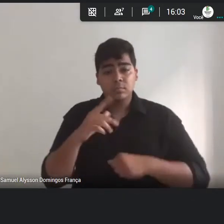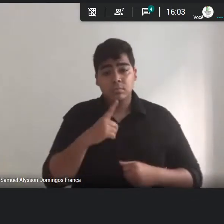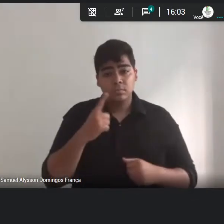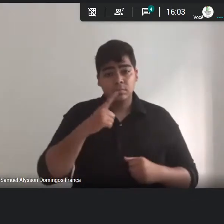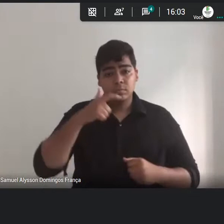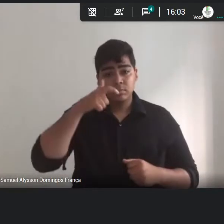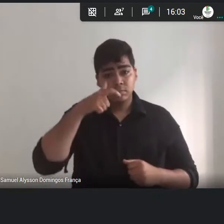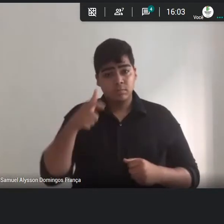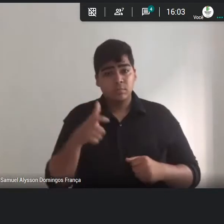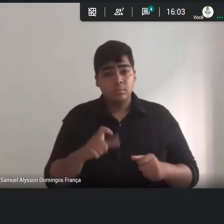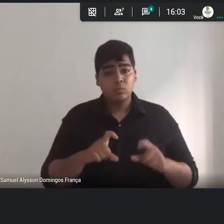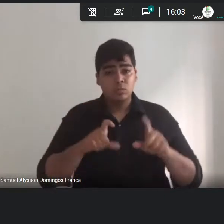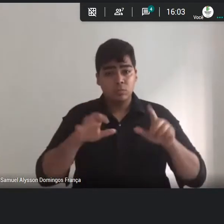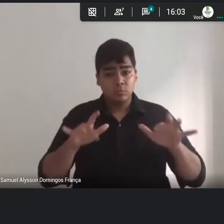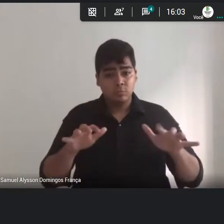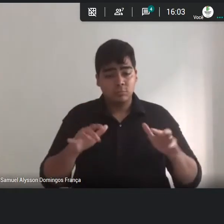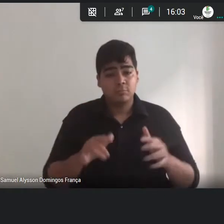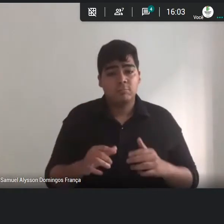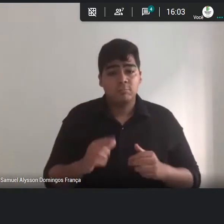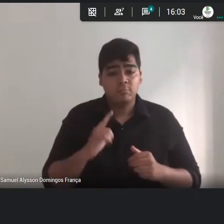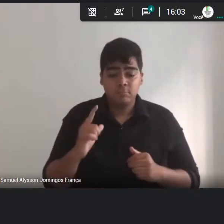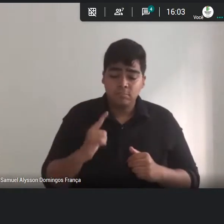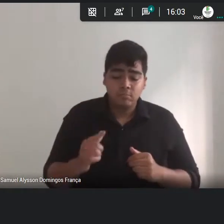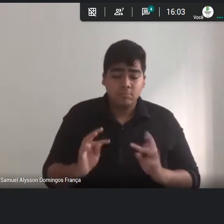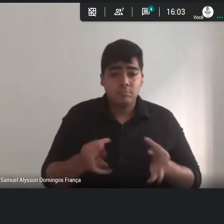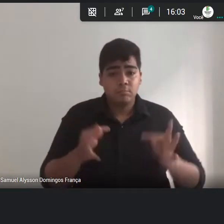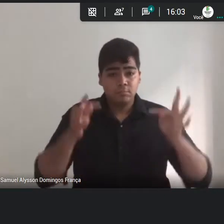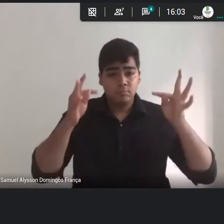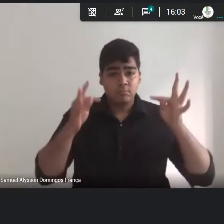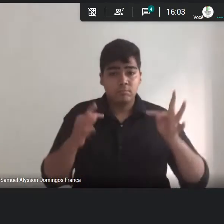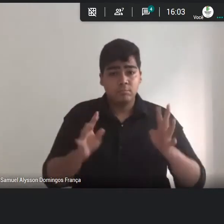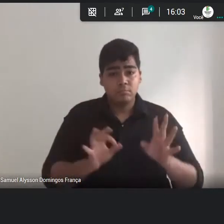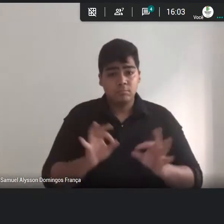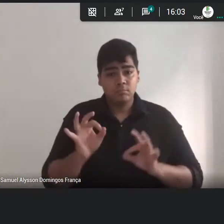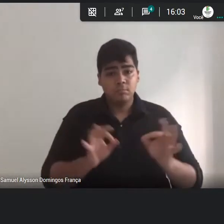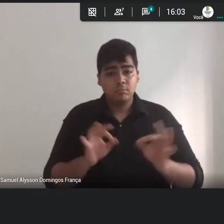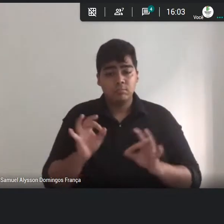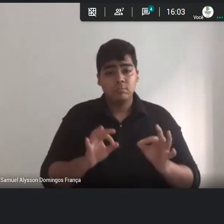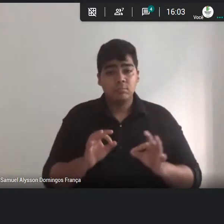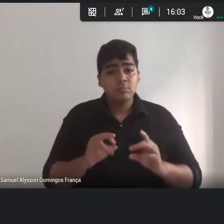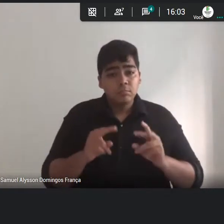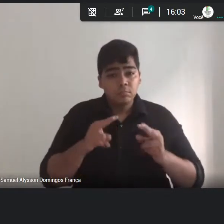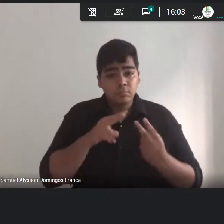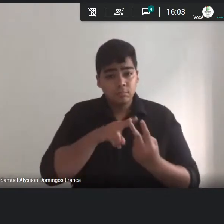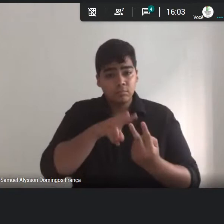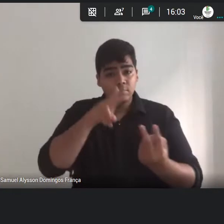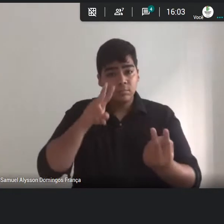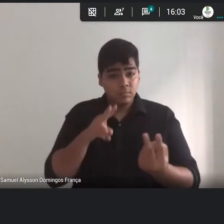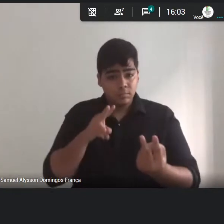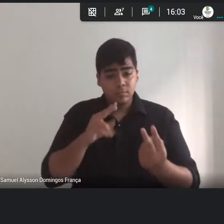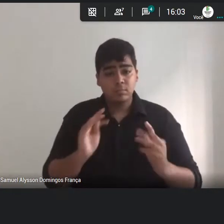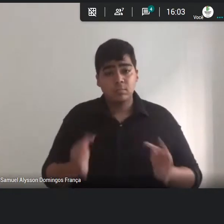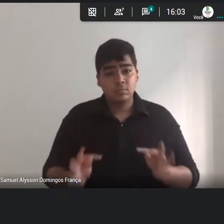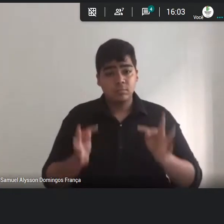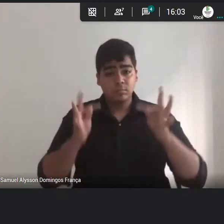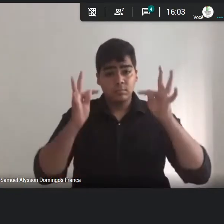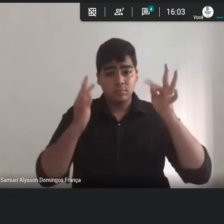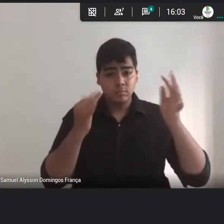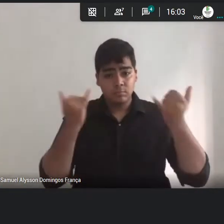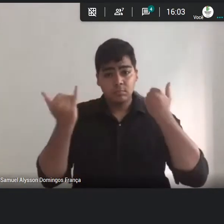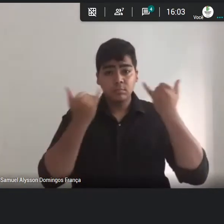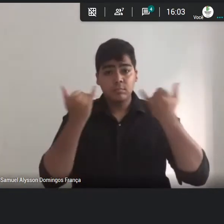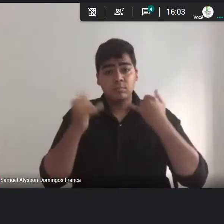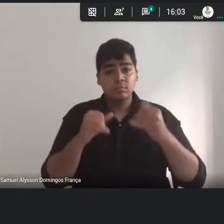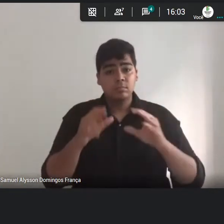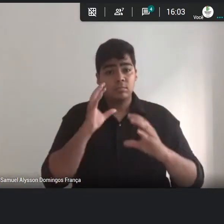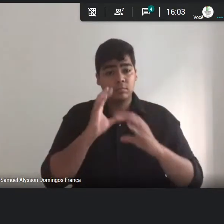computação gráfica, tecnologia BIM, prototipagem digital, realidade virtual, tecnologia da informação e